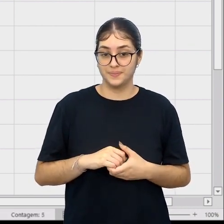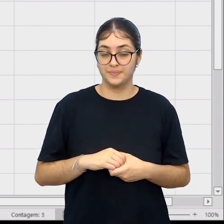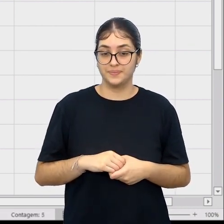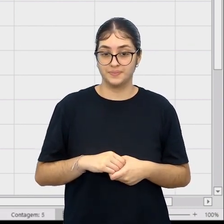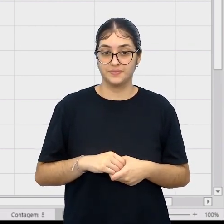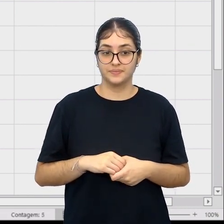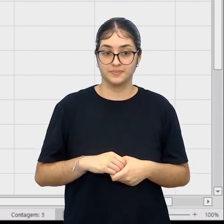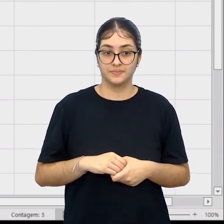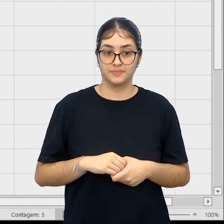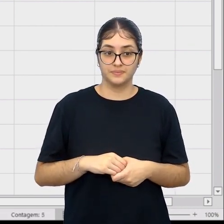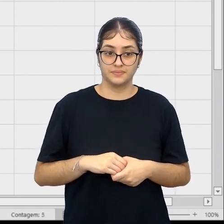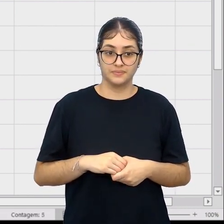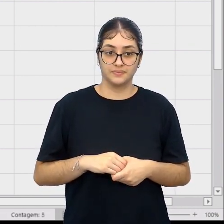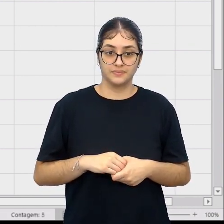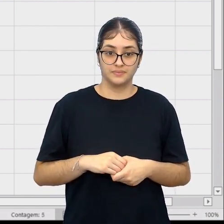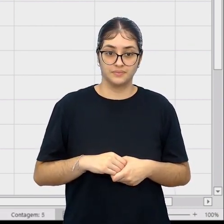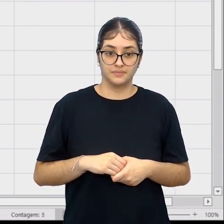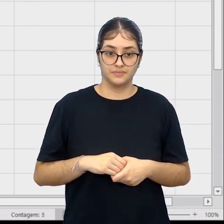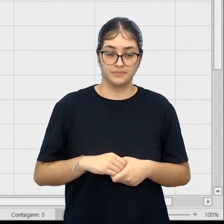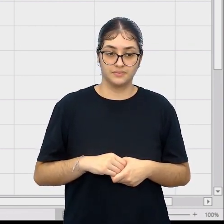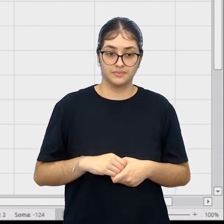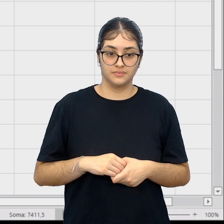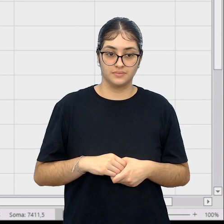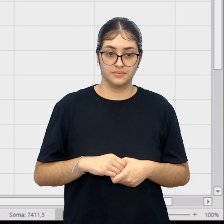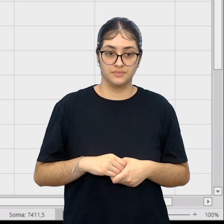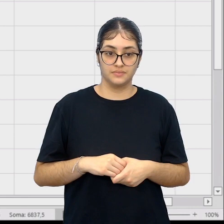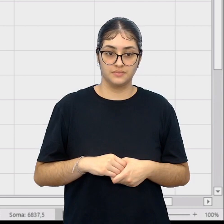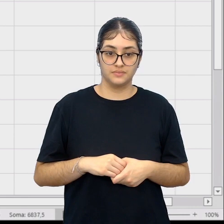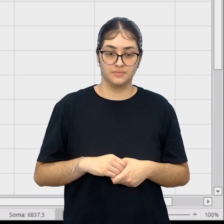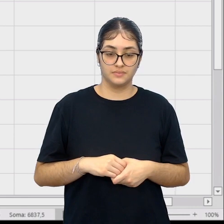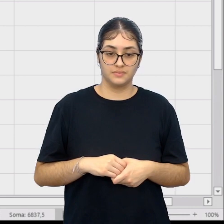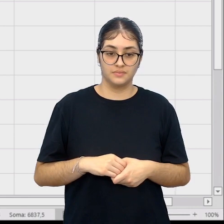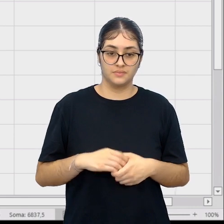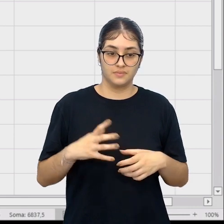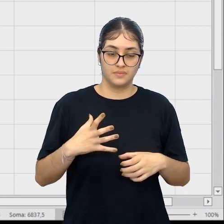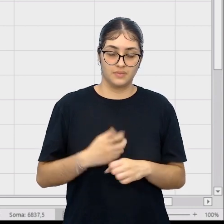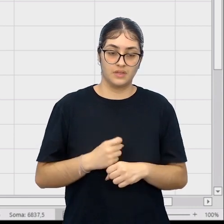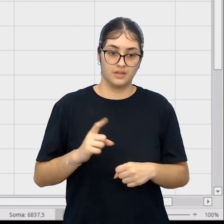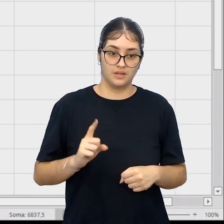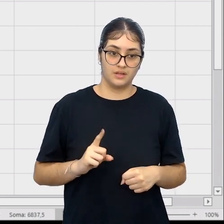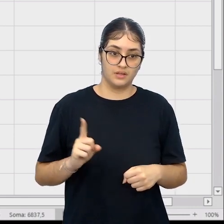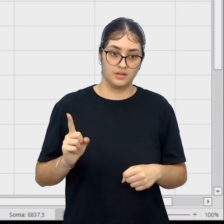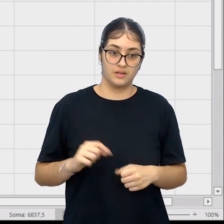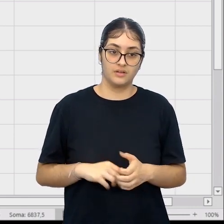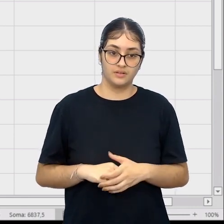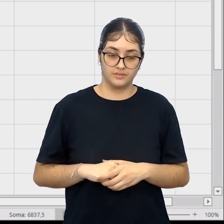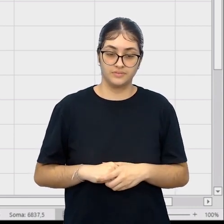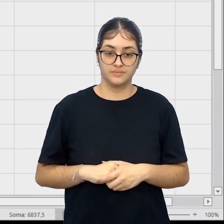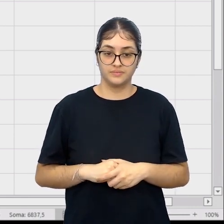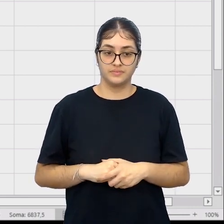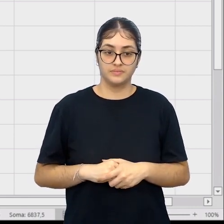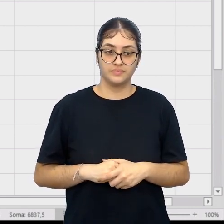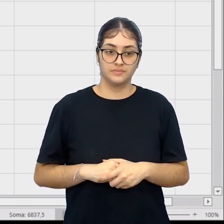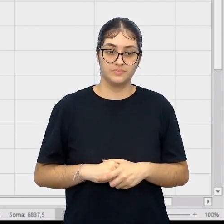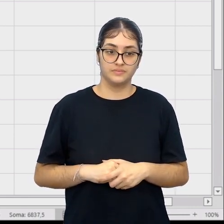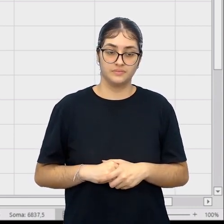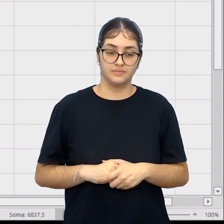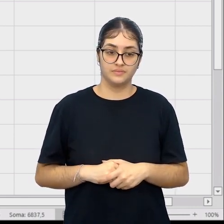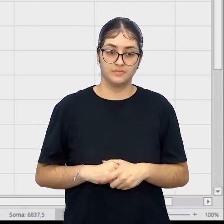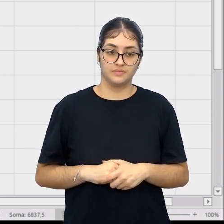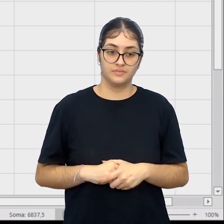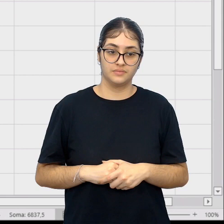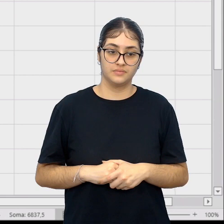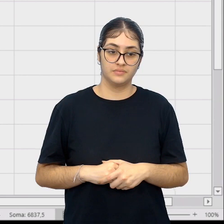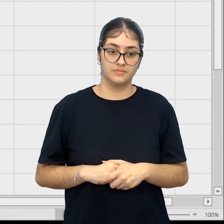Ok. Selecionei, Estética, né? aperto o negrito. Estética. A somatória, para eu saber que é a somatória. Tem gente que até põe uma coluna a mais só para